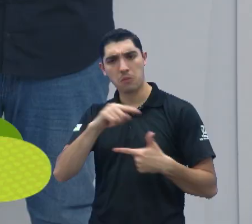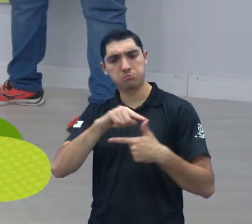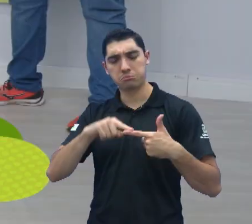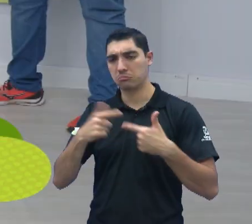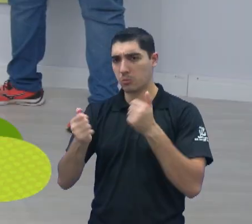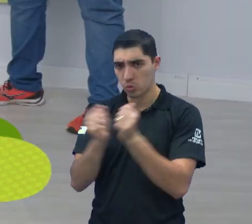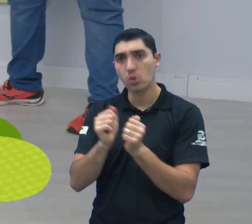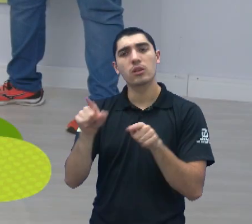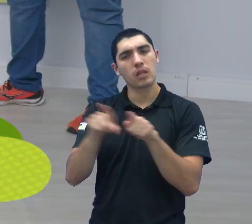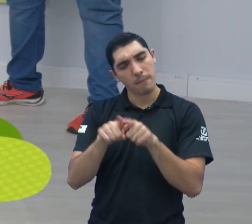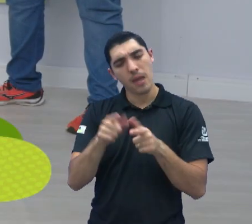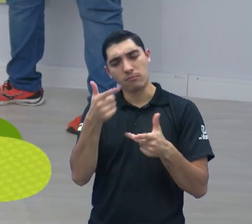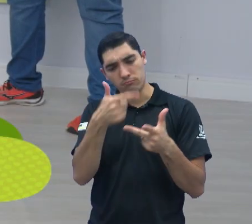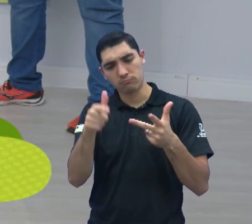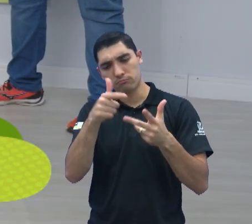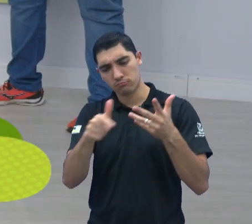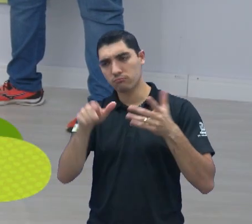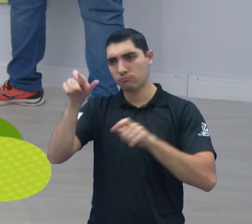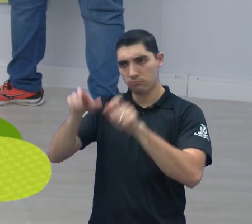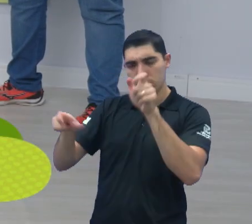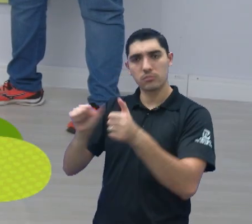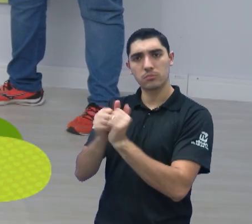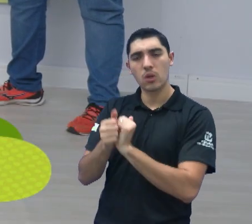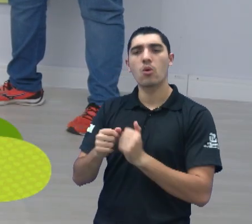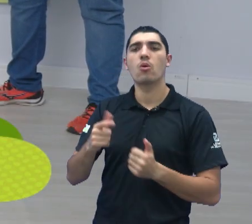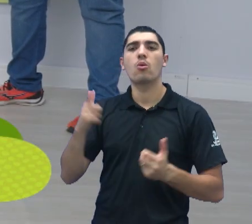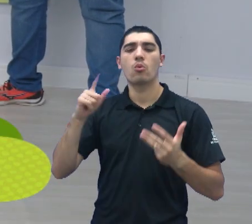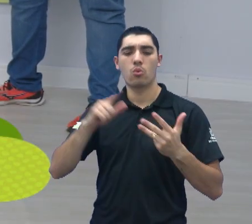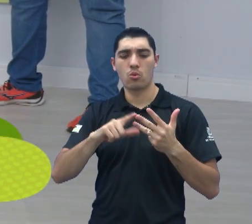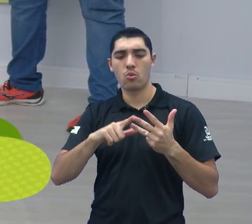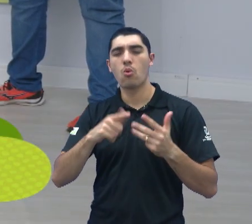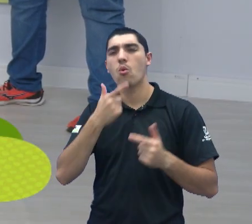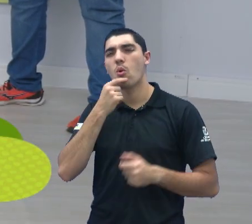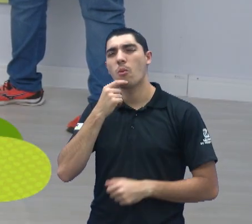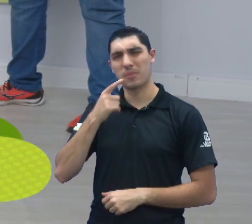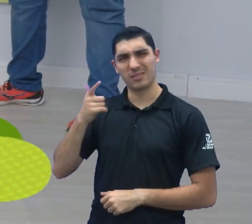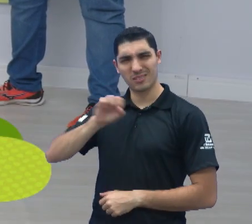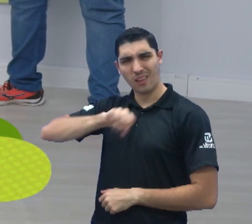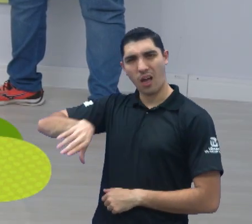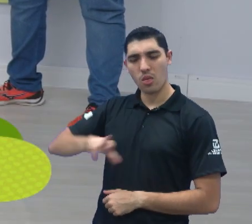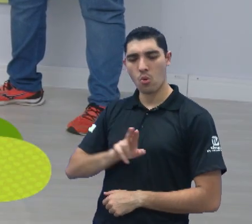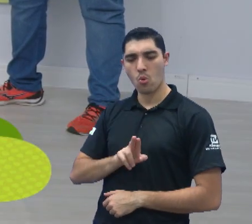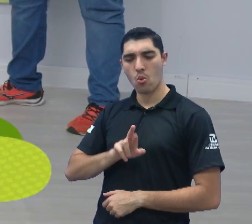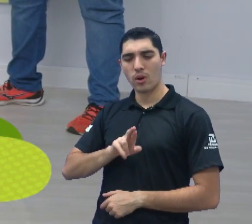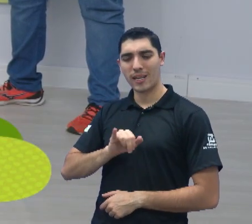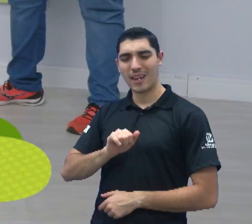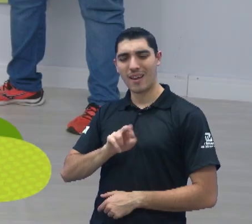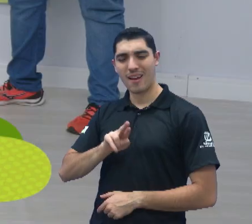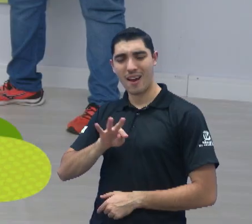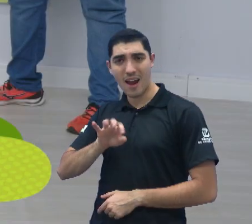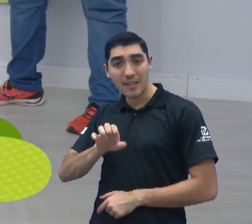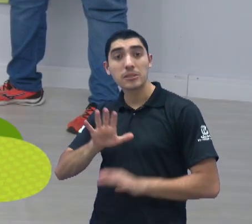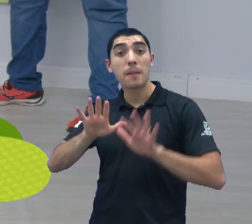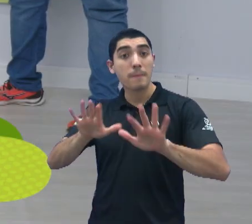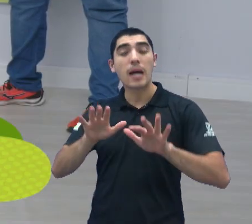que vestiram a camisa, teve a saída do Uriarte ali no meio da competição, enfim, mas o time conseguiu